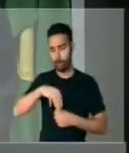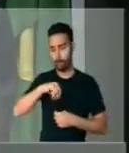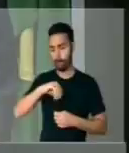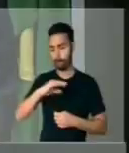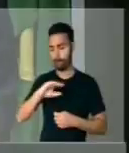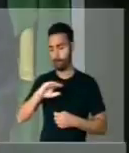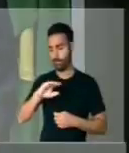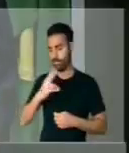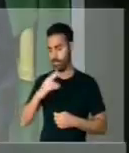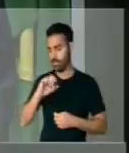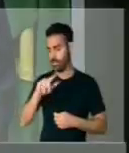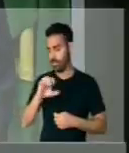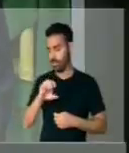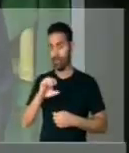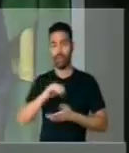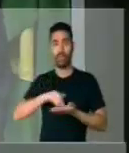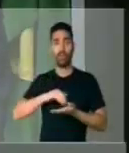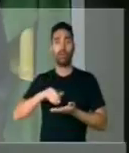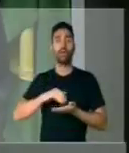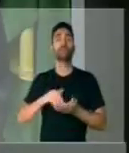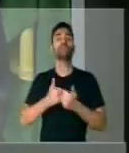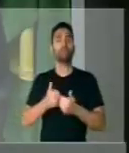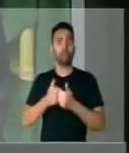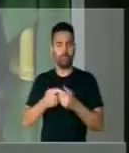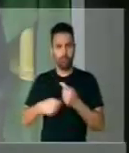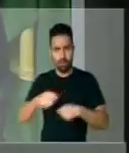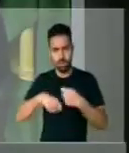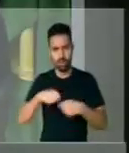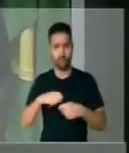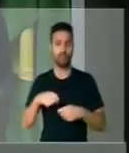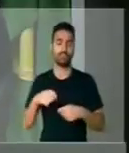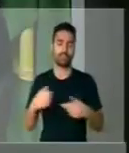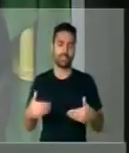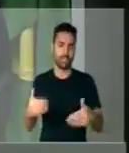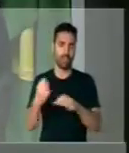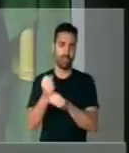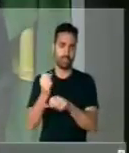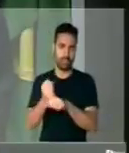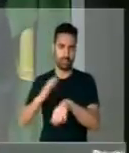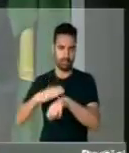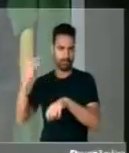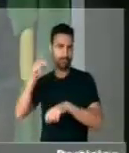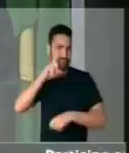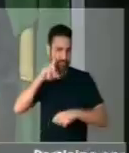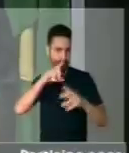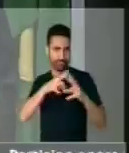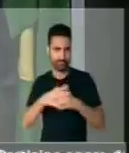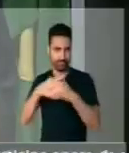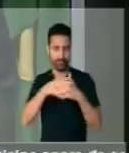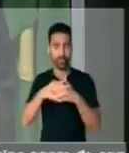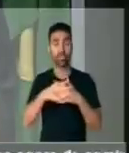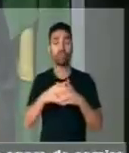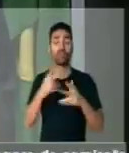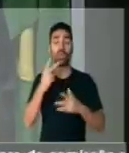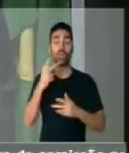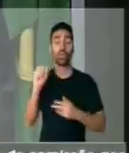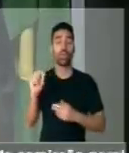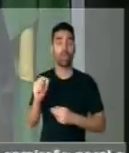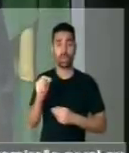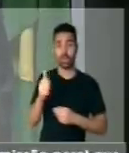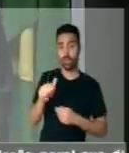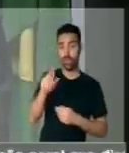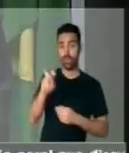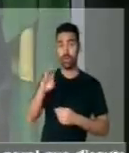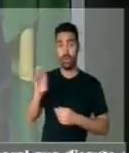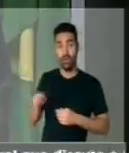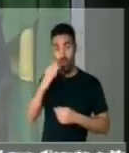Milton para a Secretaria de Acompanhamento Econômico do Ministério da Fazenda constatou que mais de 15 milhões